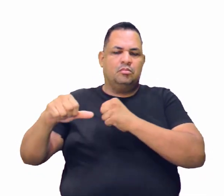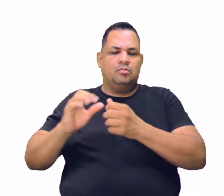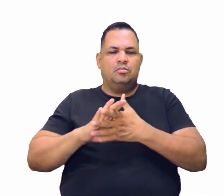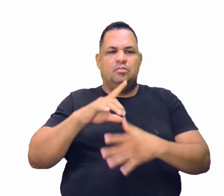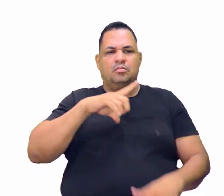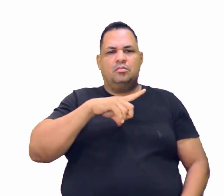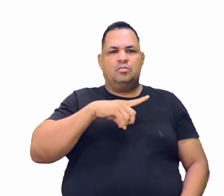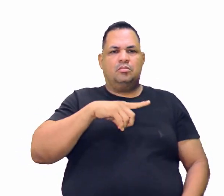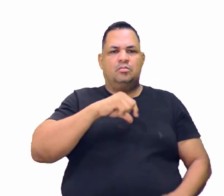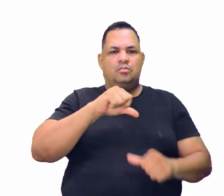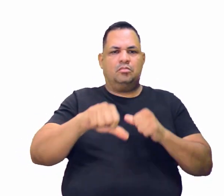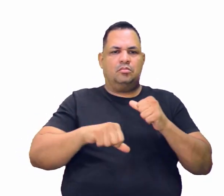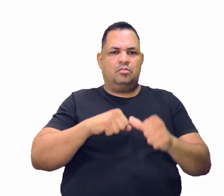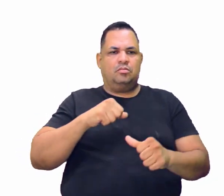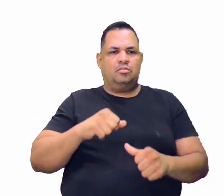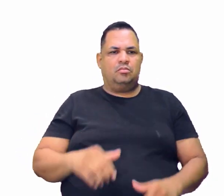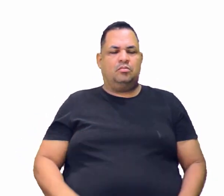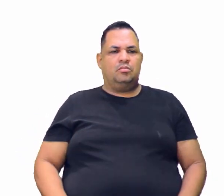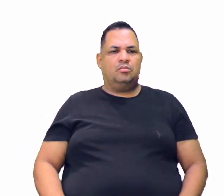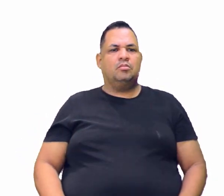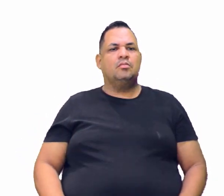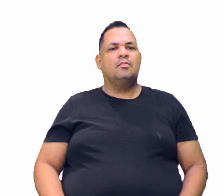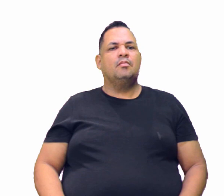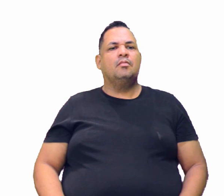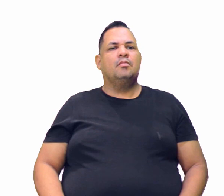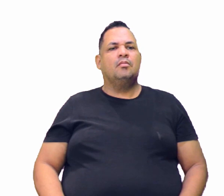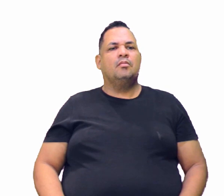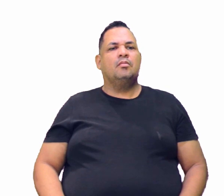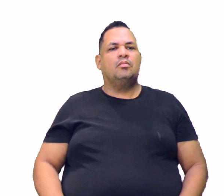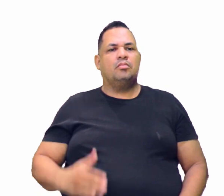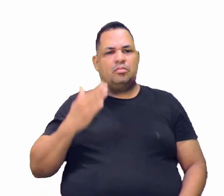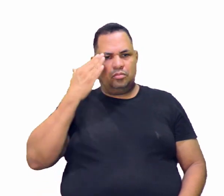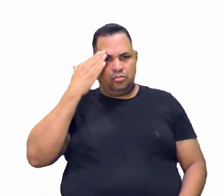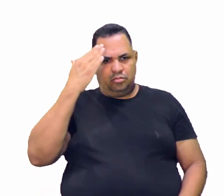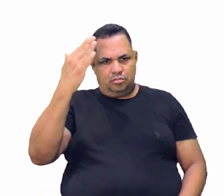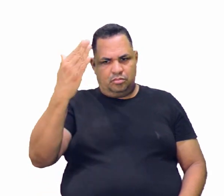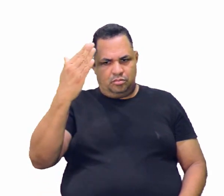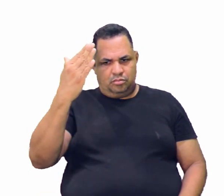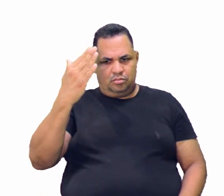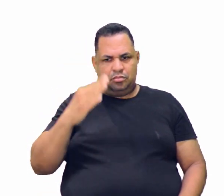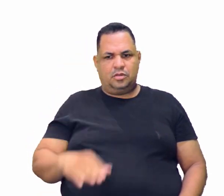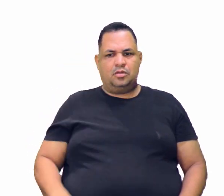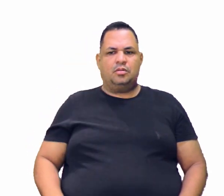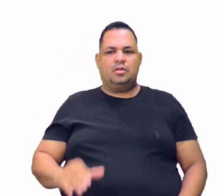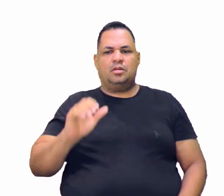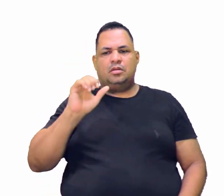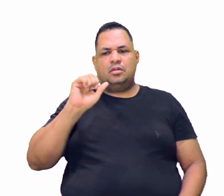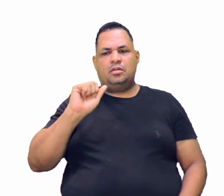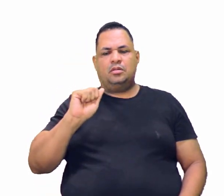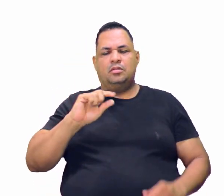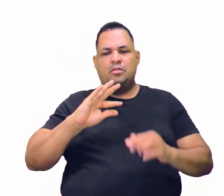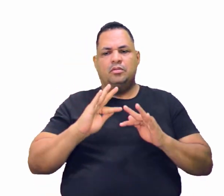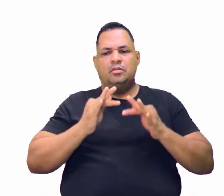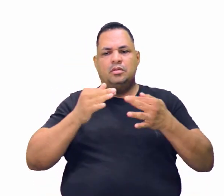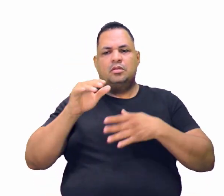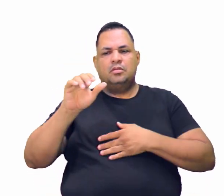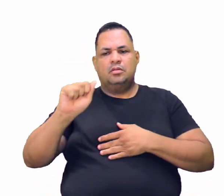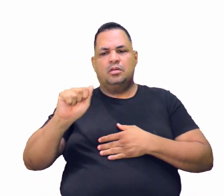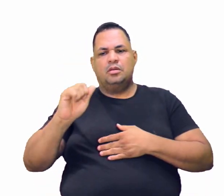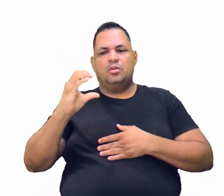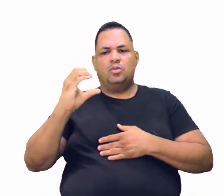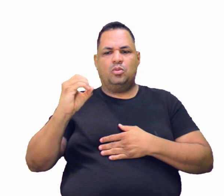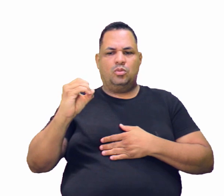o quê? Mudança, tá? Obrigado, eu posso falar obrigada, obrigados,